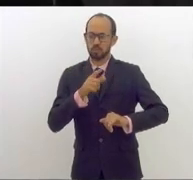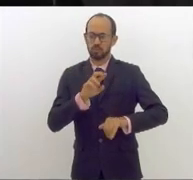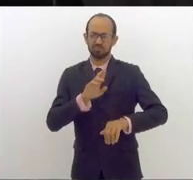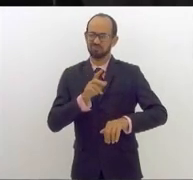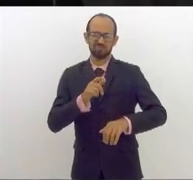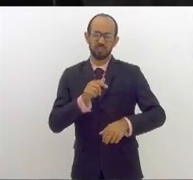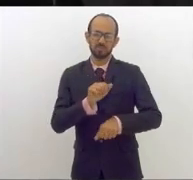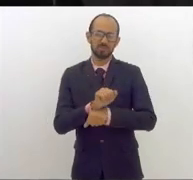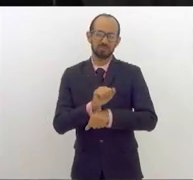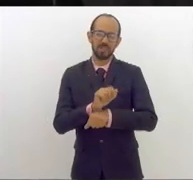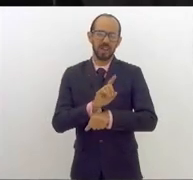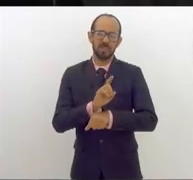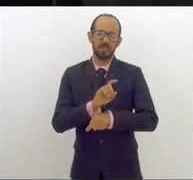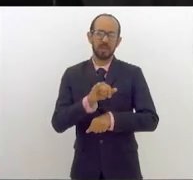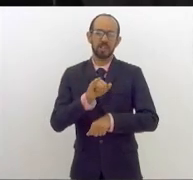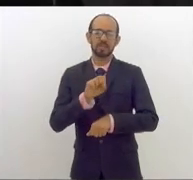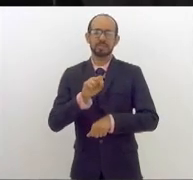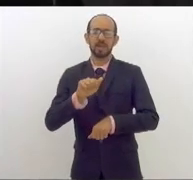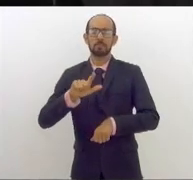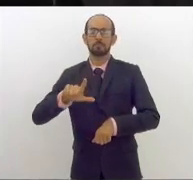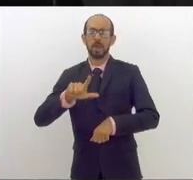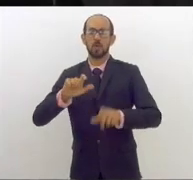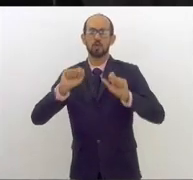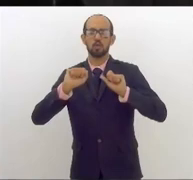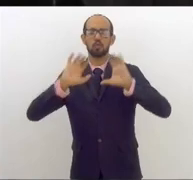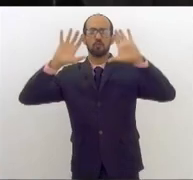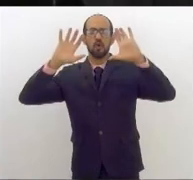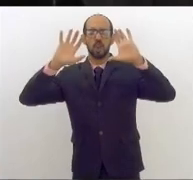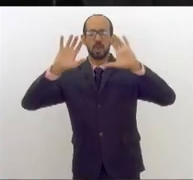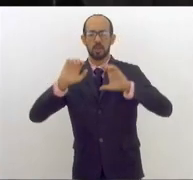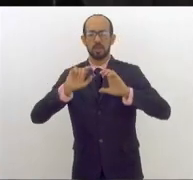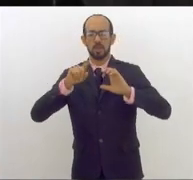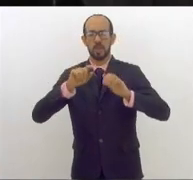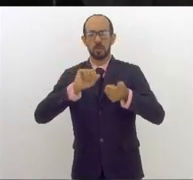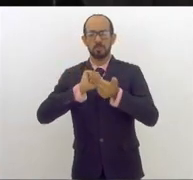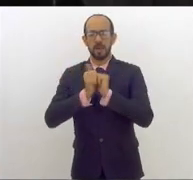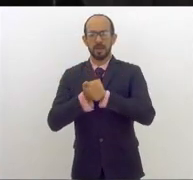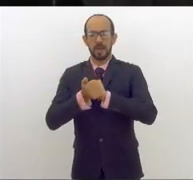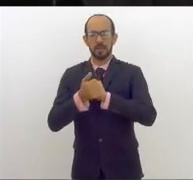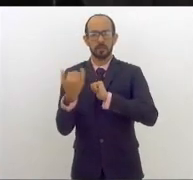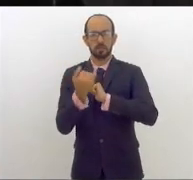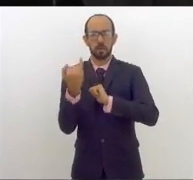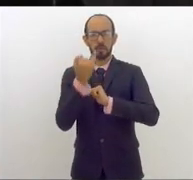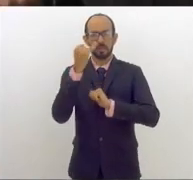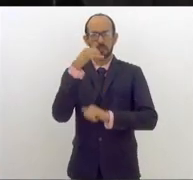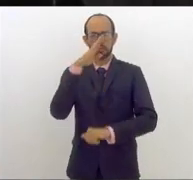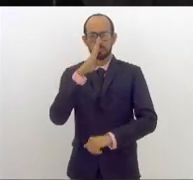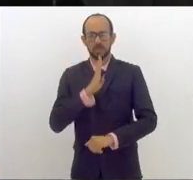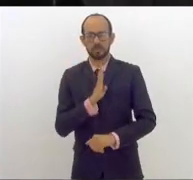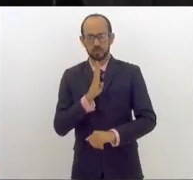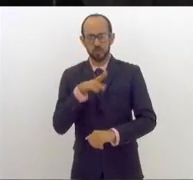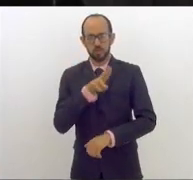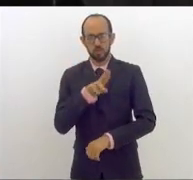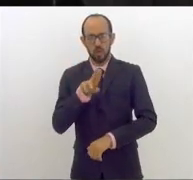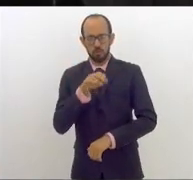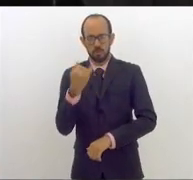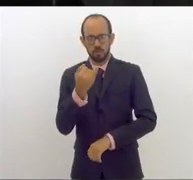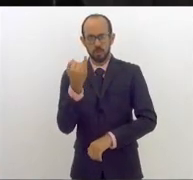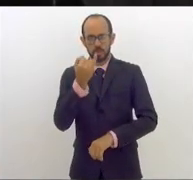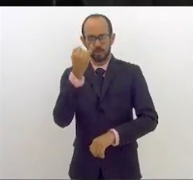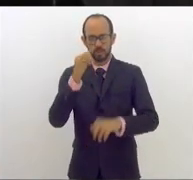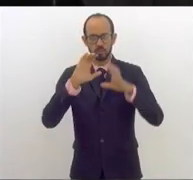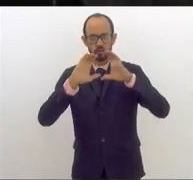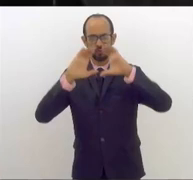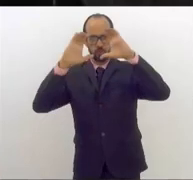na Isabel salgado A Isabel do vôlei grande atleta brasileira Eu acho que um grande nome da história do voleibol